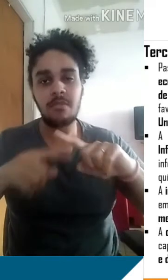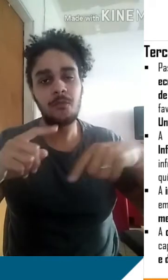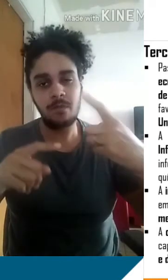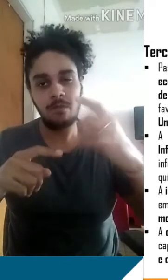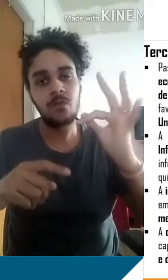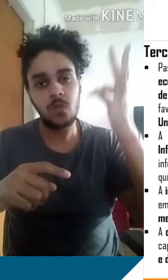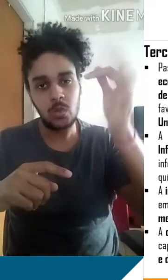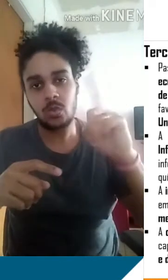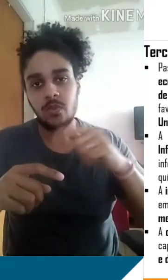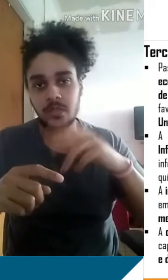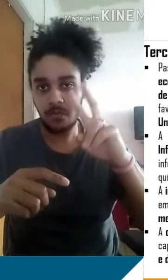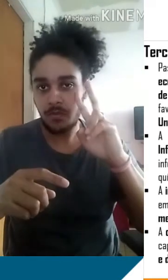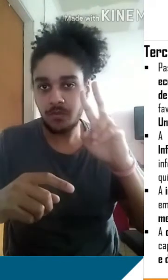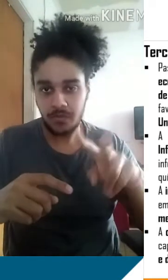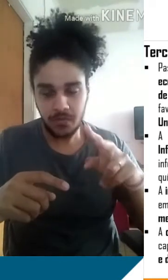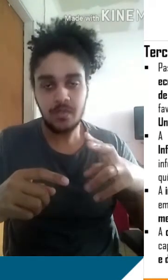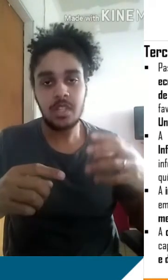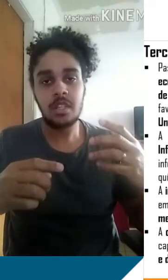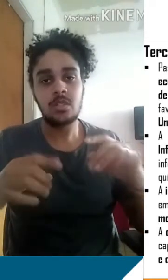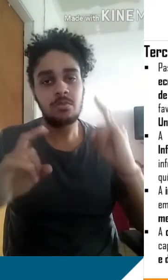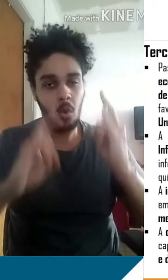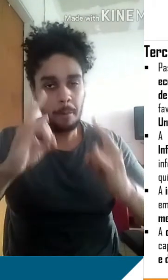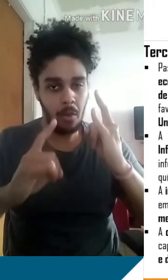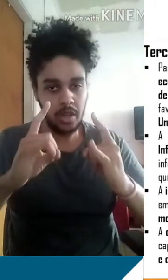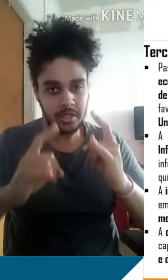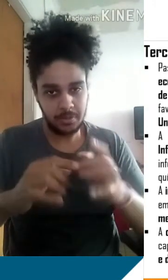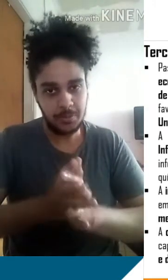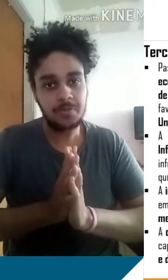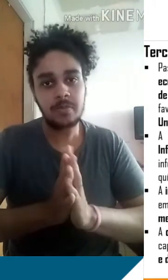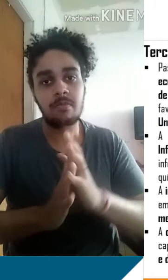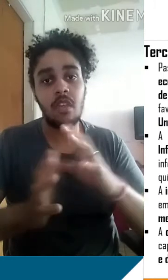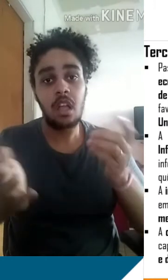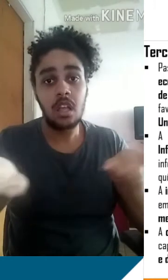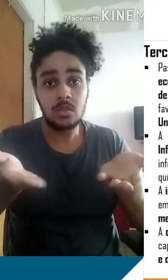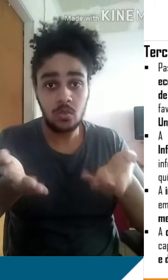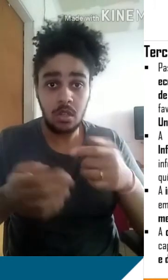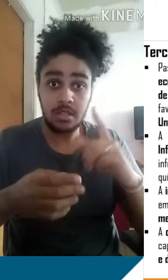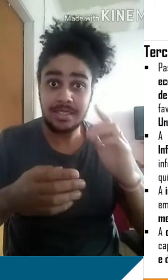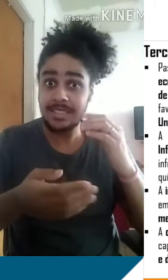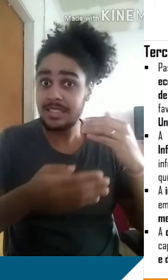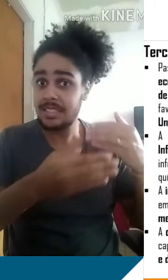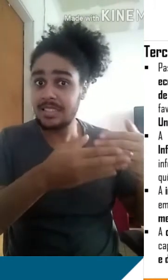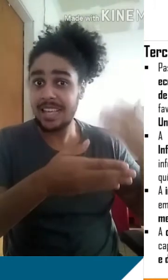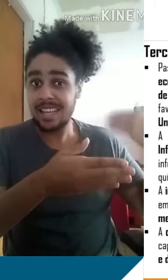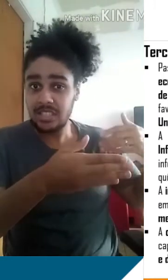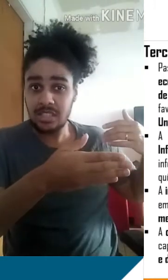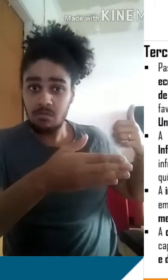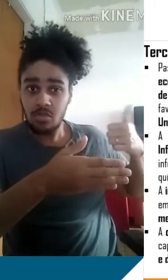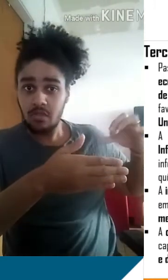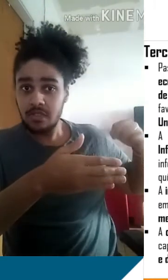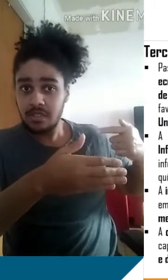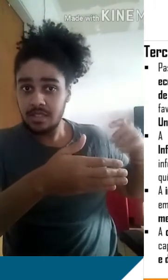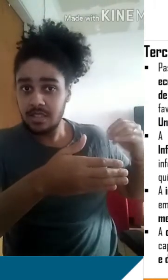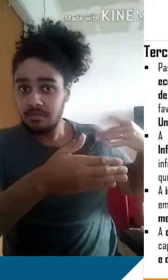desde os anos 70 eles estão incutidos, né, na nossa sociedade, mas principalmente a partir do privilégio da predominância